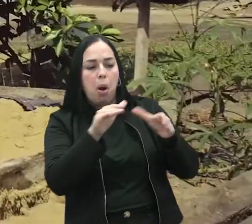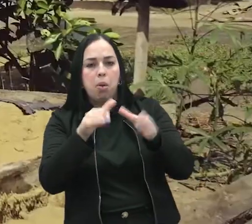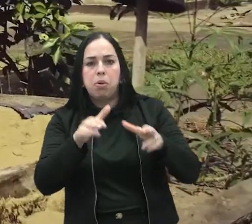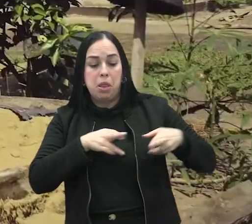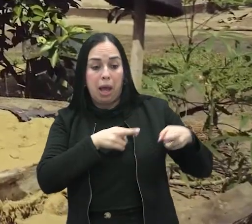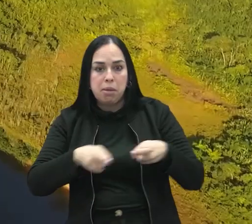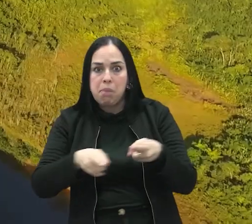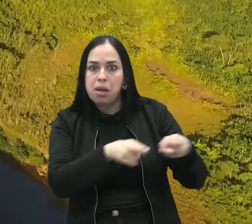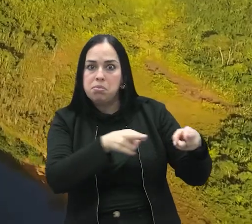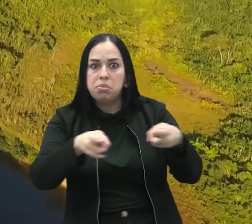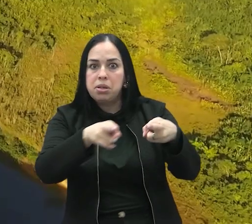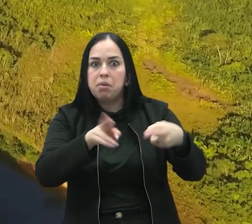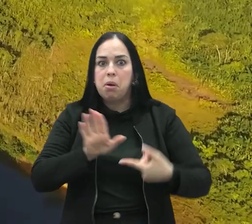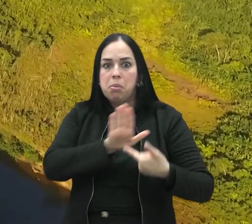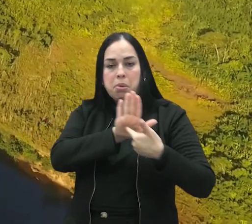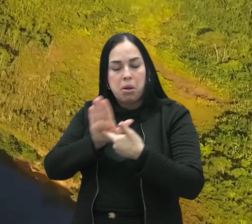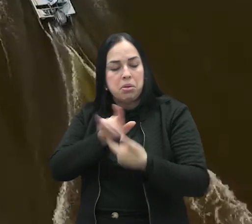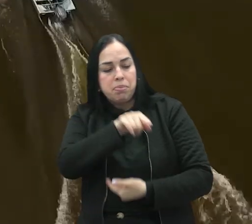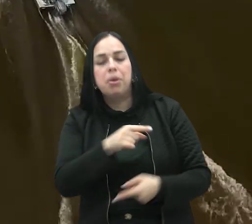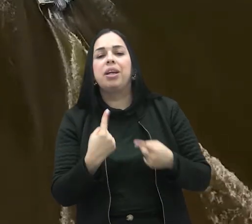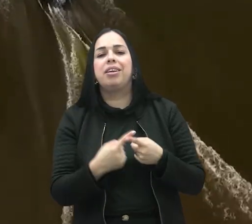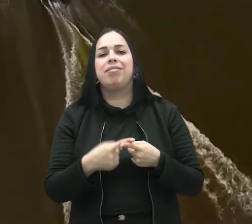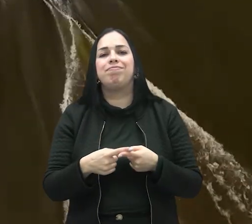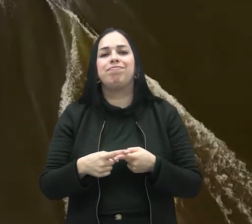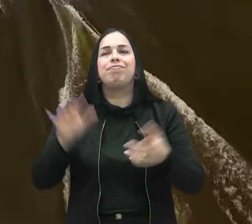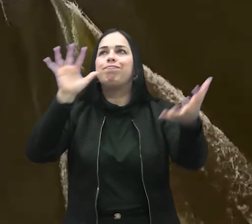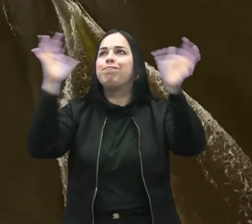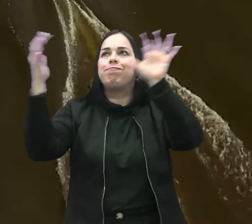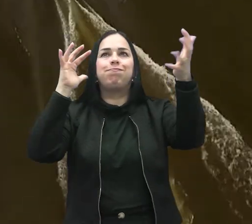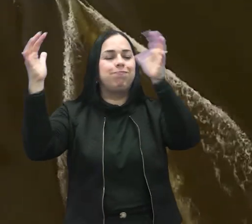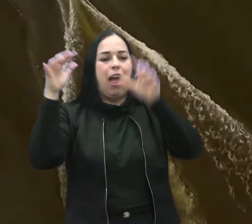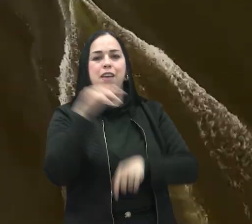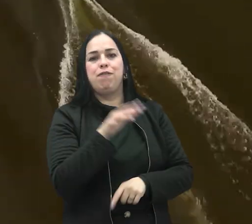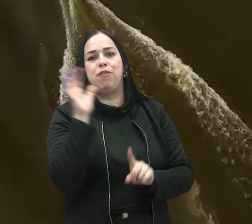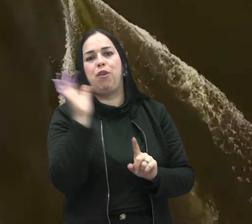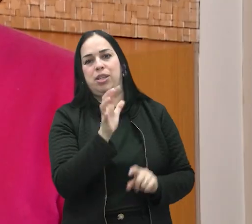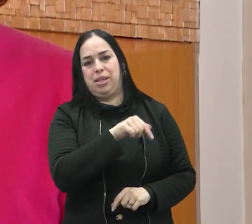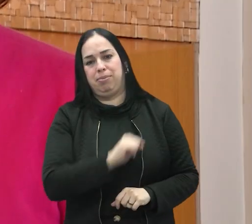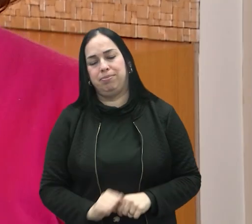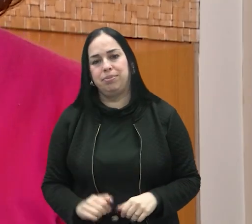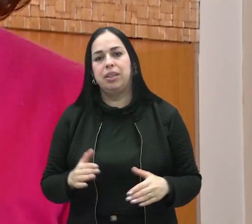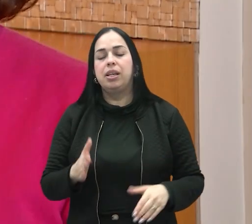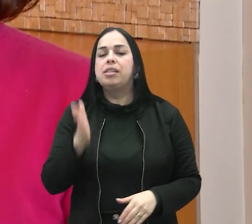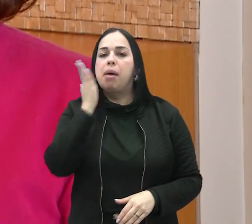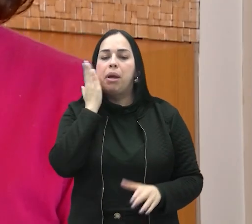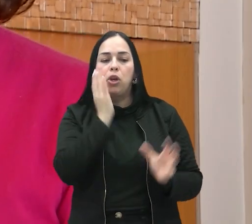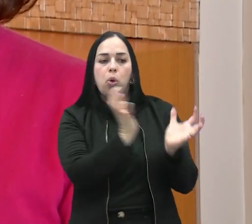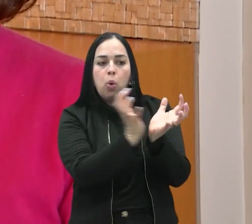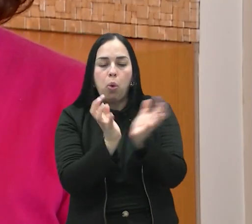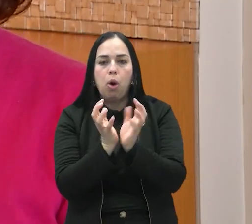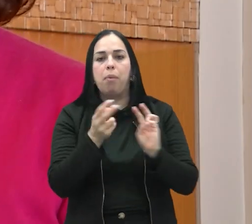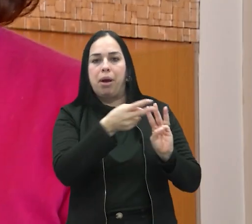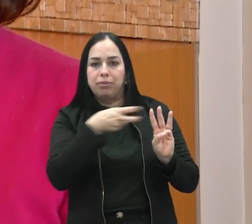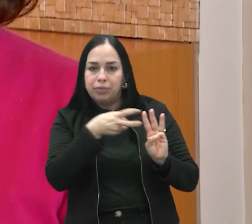e comunidades tradicionais, os mais impactados pela crise climática. Pode ter certeza que os